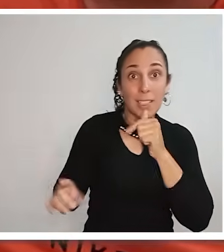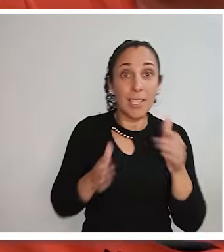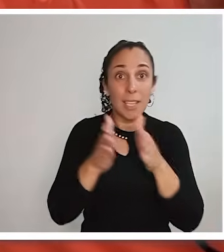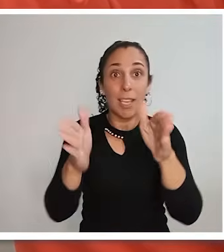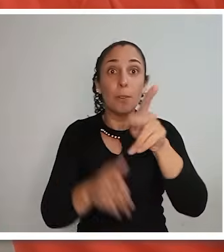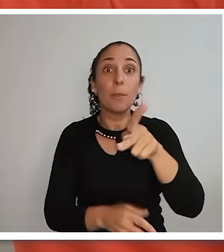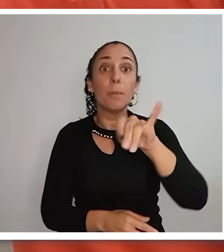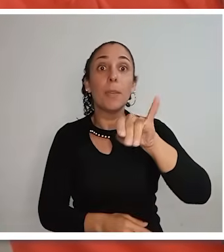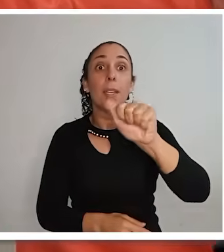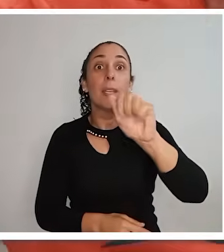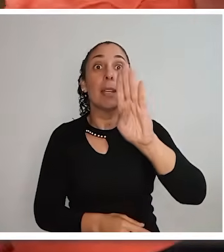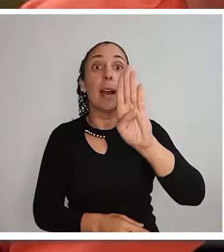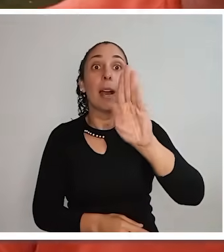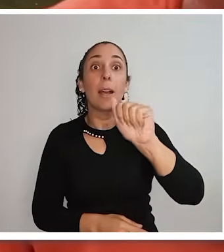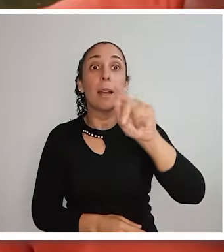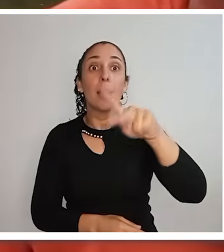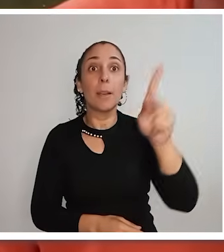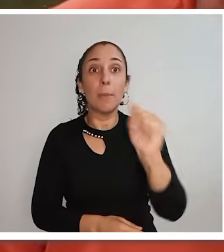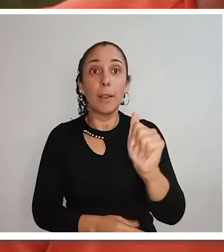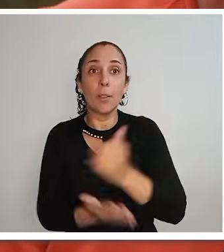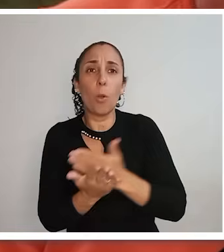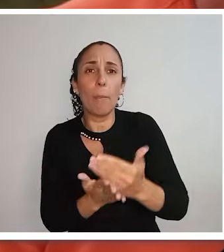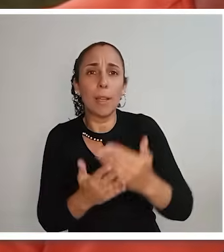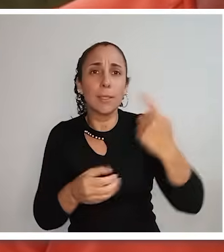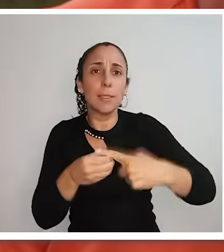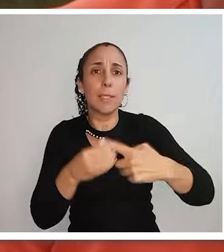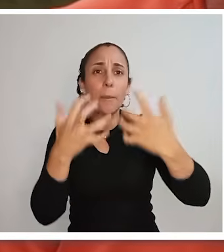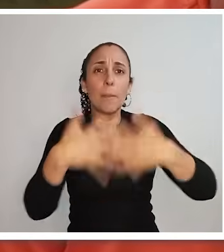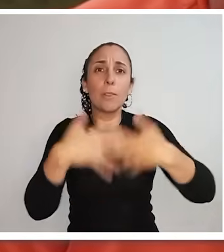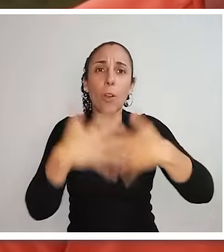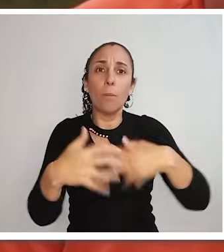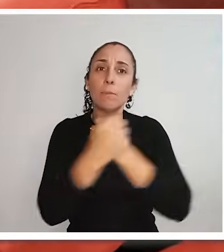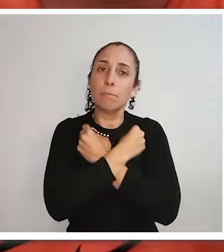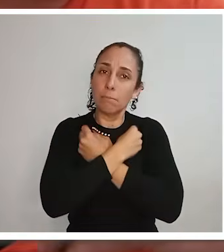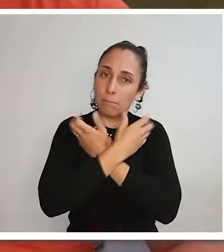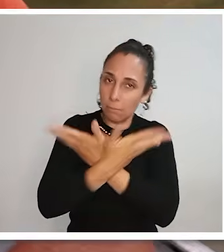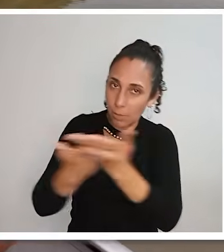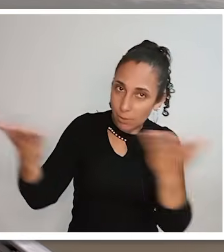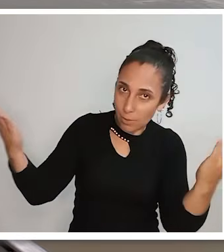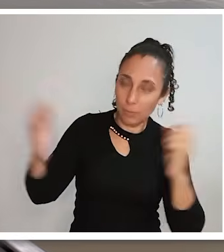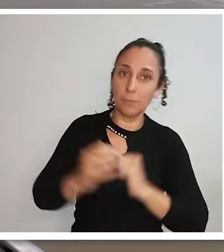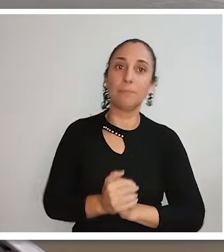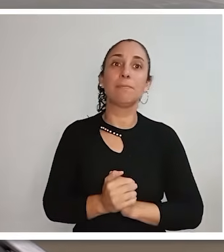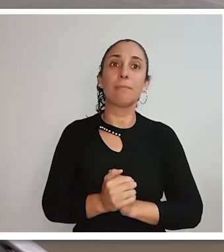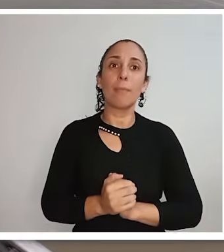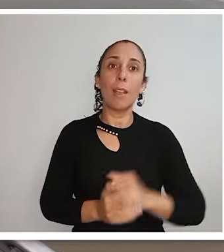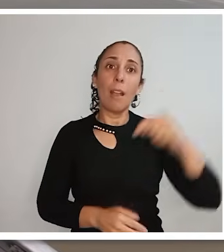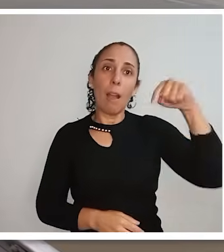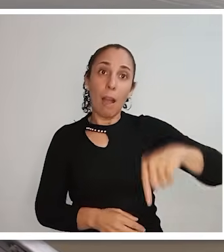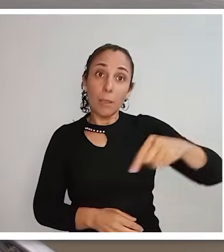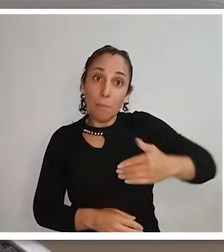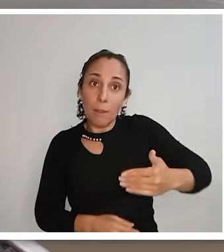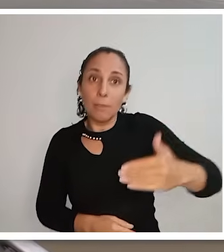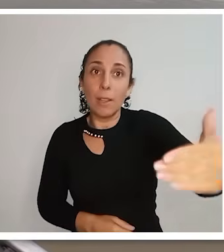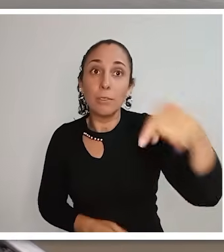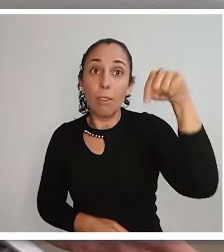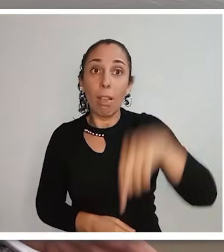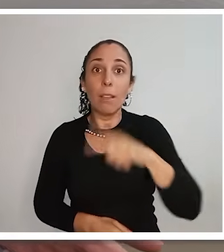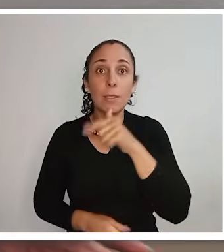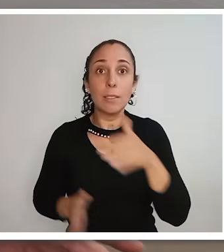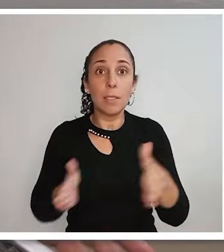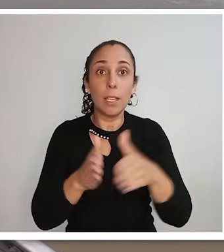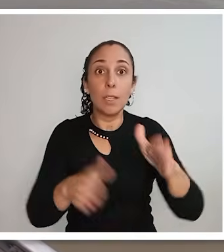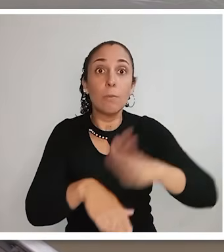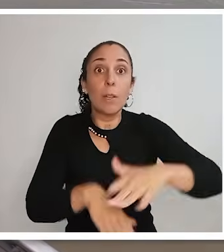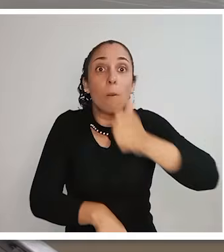à direita está chegando o Rio Piabanha, que nasce no município de Petrópolis. Um abraço para os meus amigos petropolitanos. Daqui